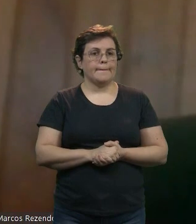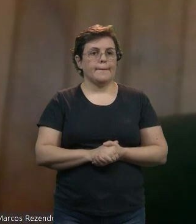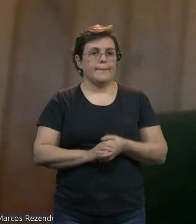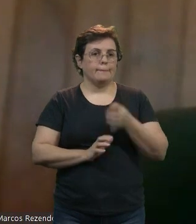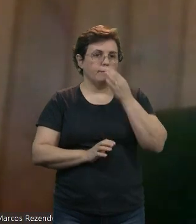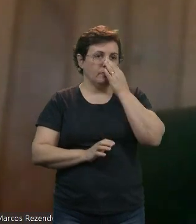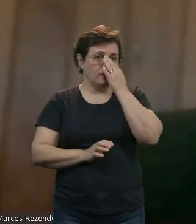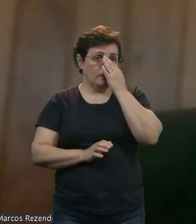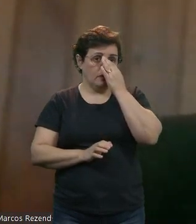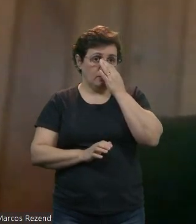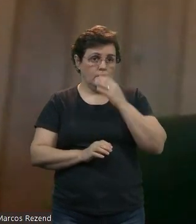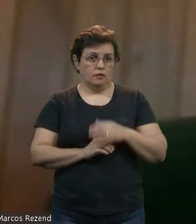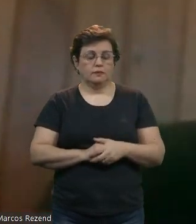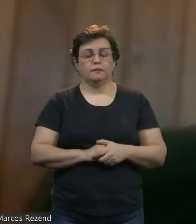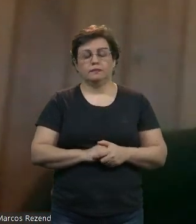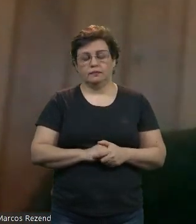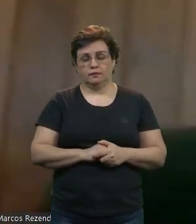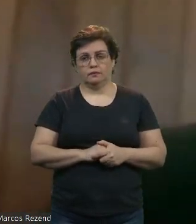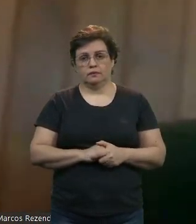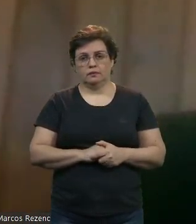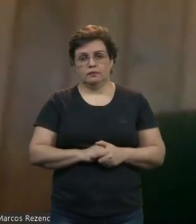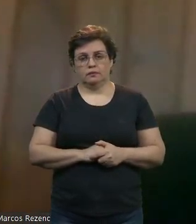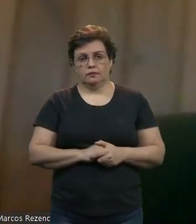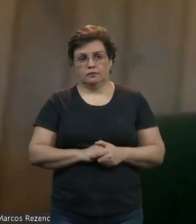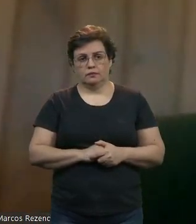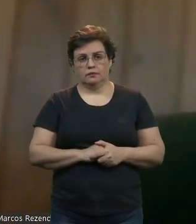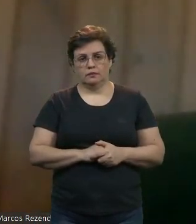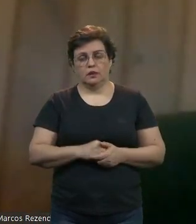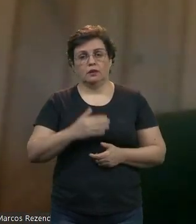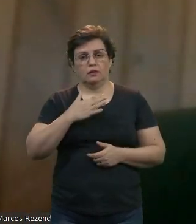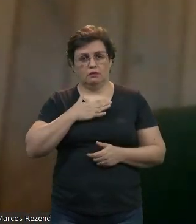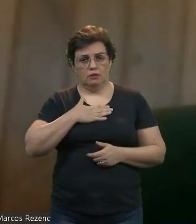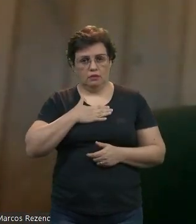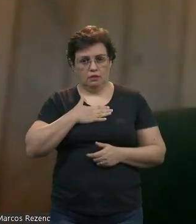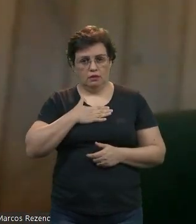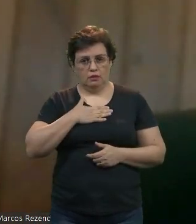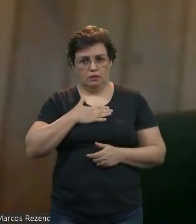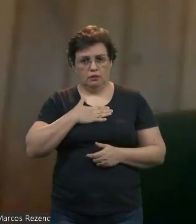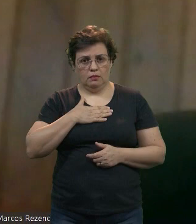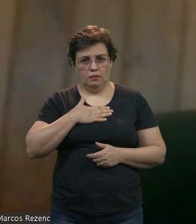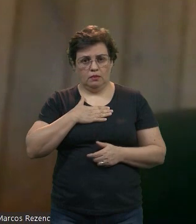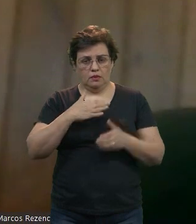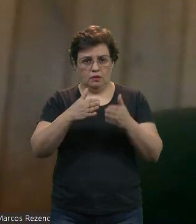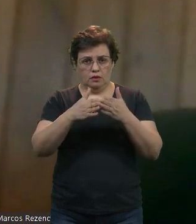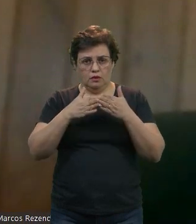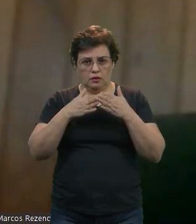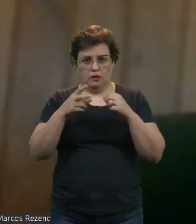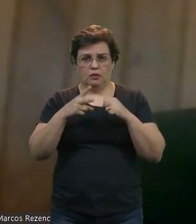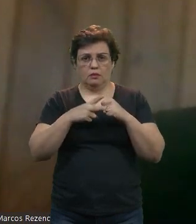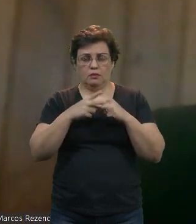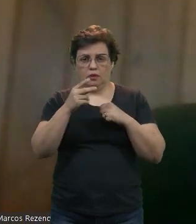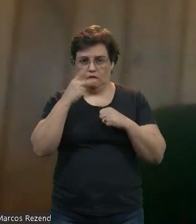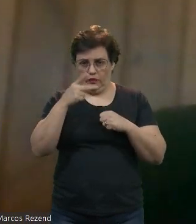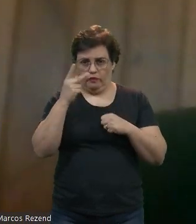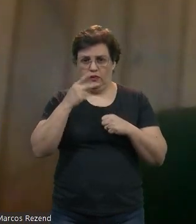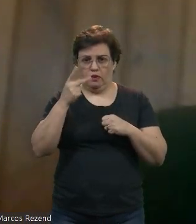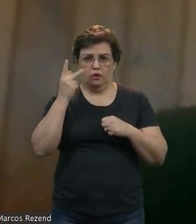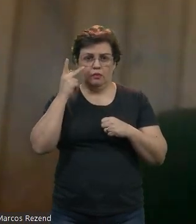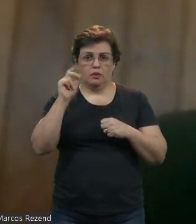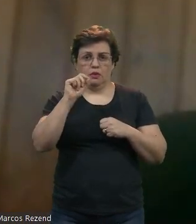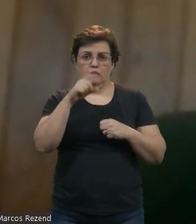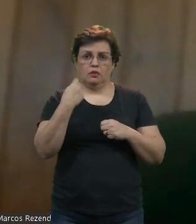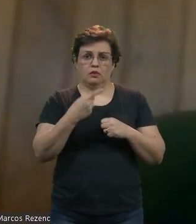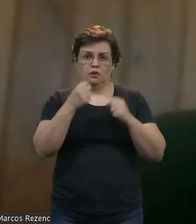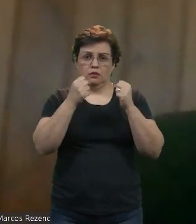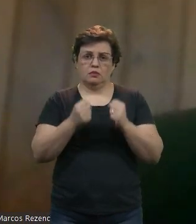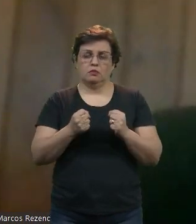ordinária presencial de forma remota. Esse é o meu requerimento verbal para que nós